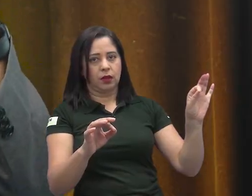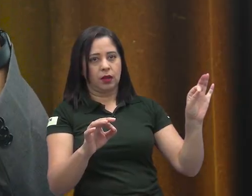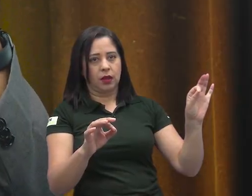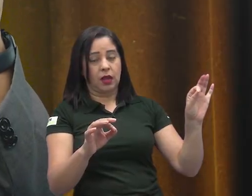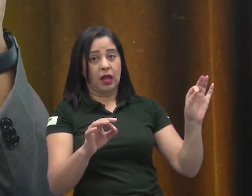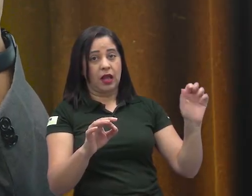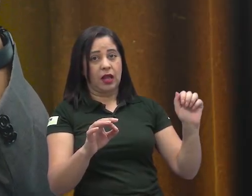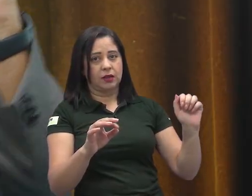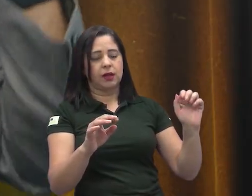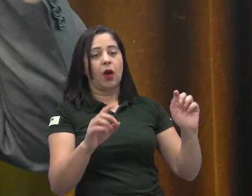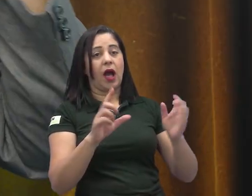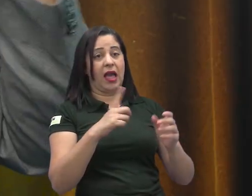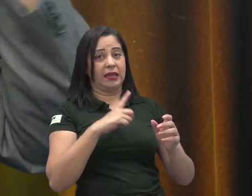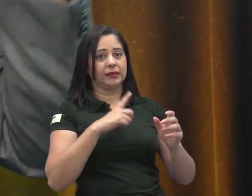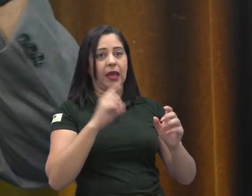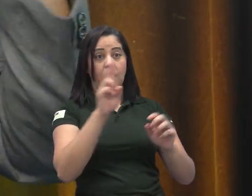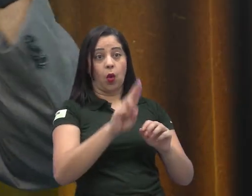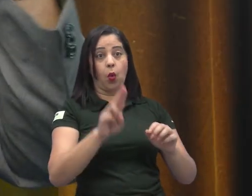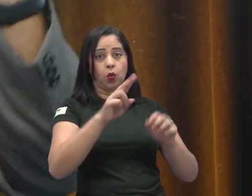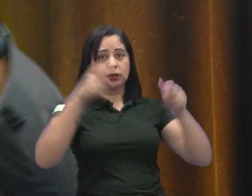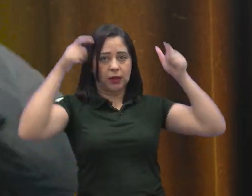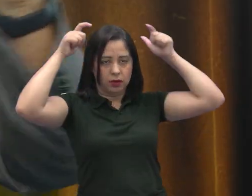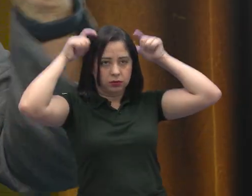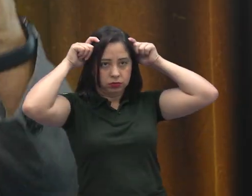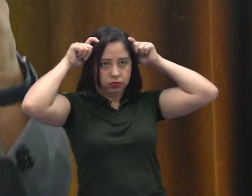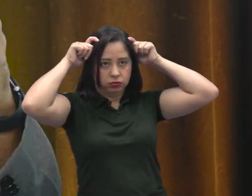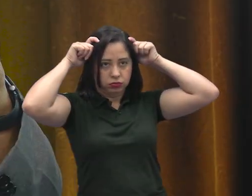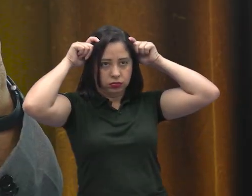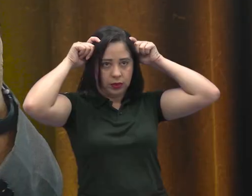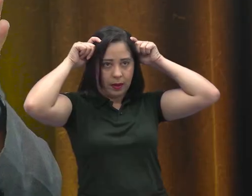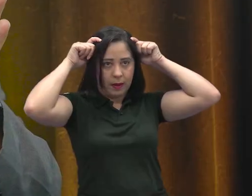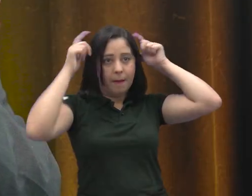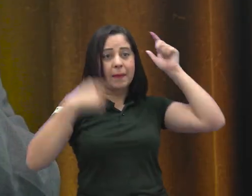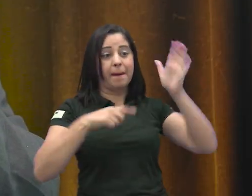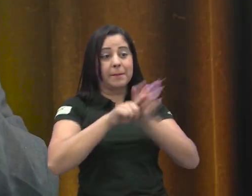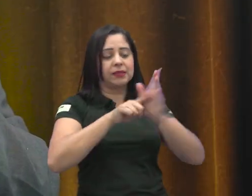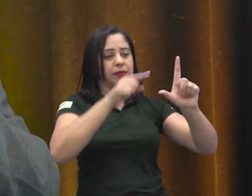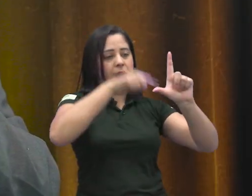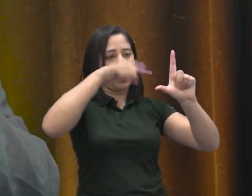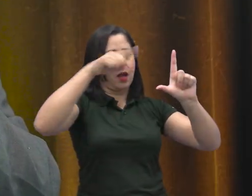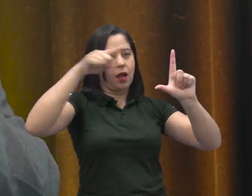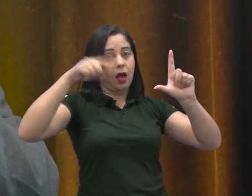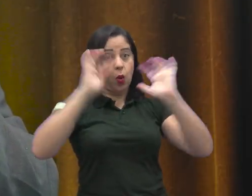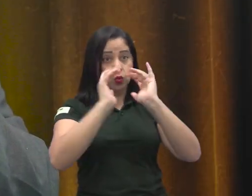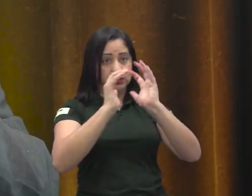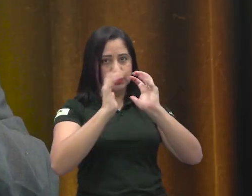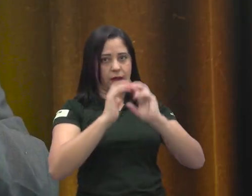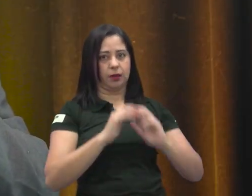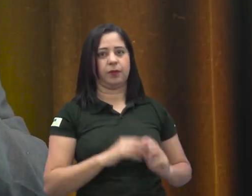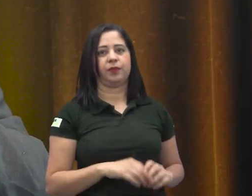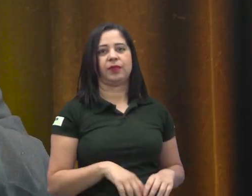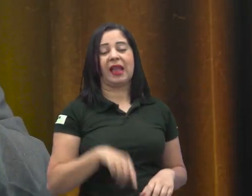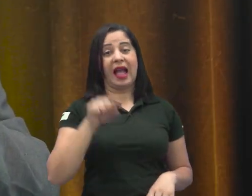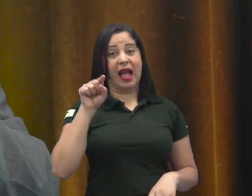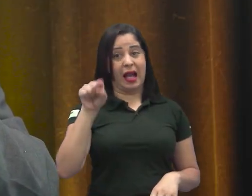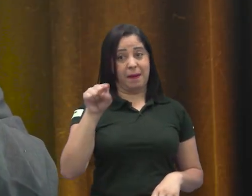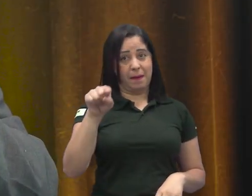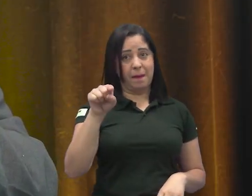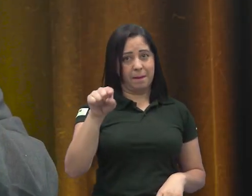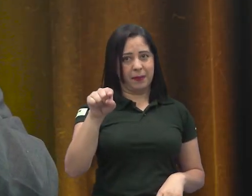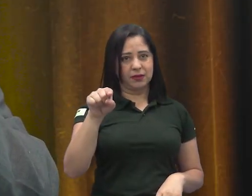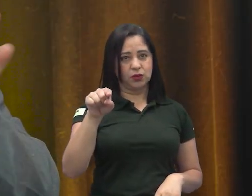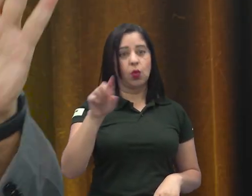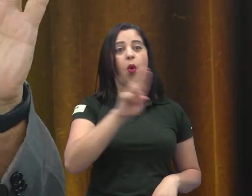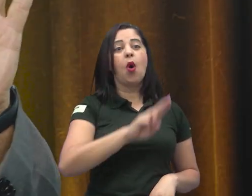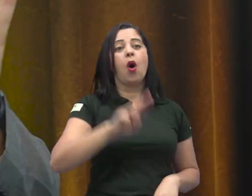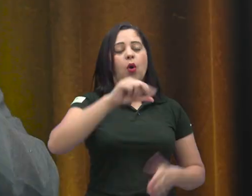dentro de uma ressonância funcional, que media as atividades do cérebro. Os que iam tinha o Waze, não